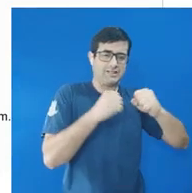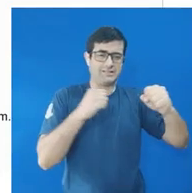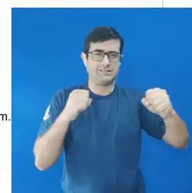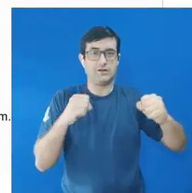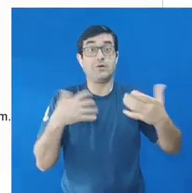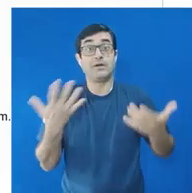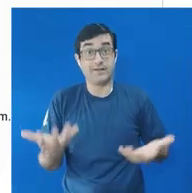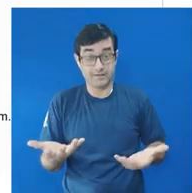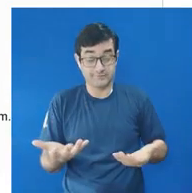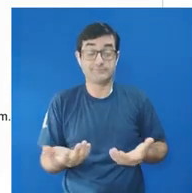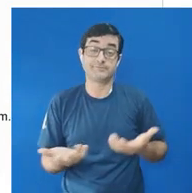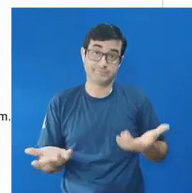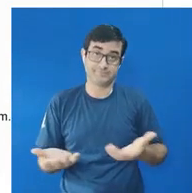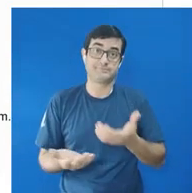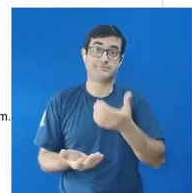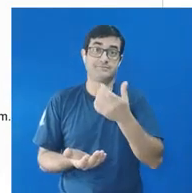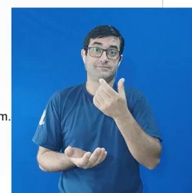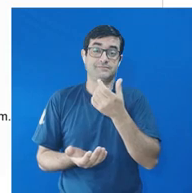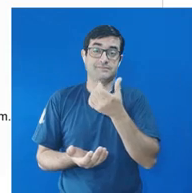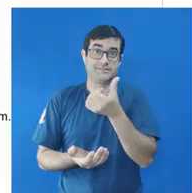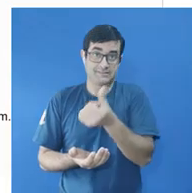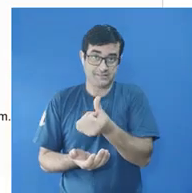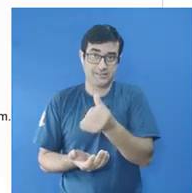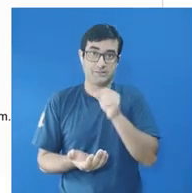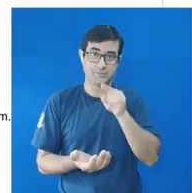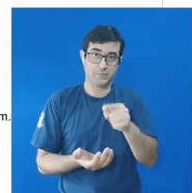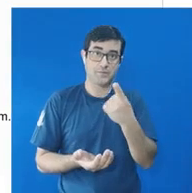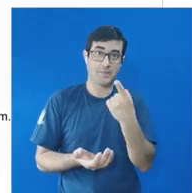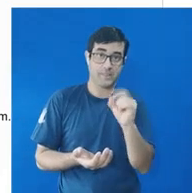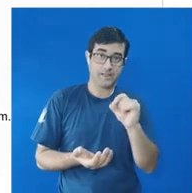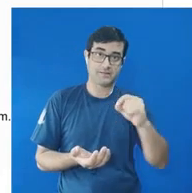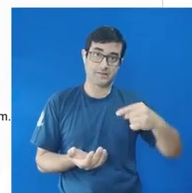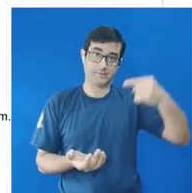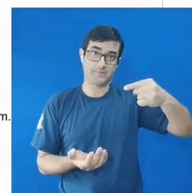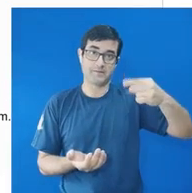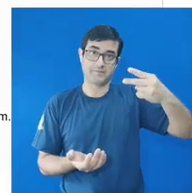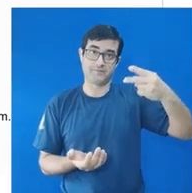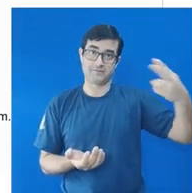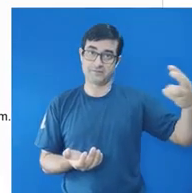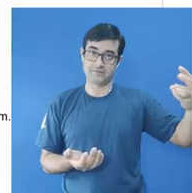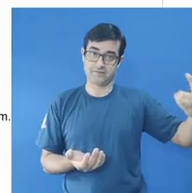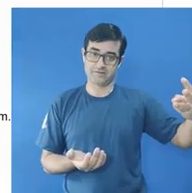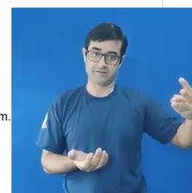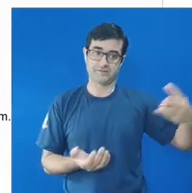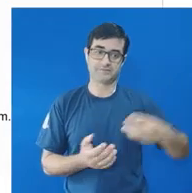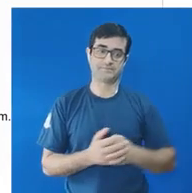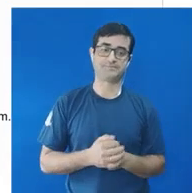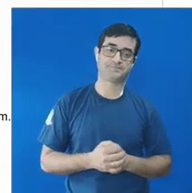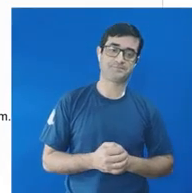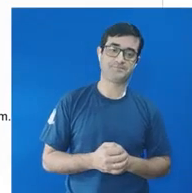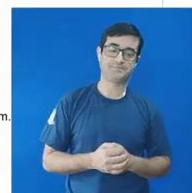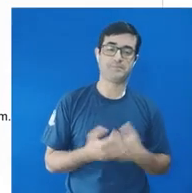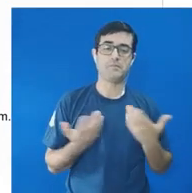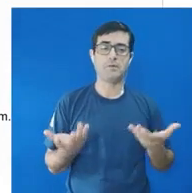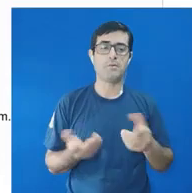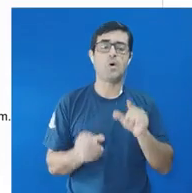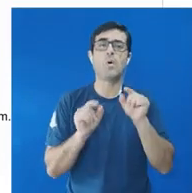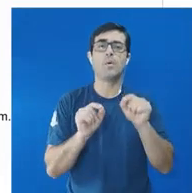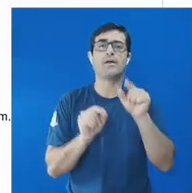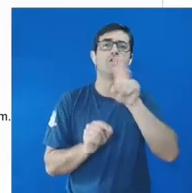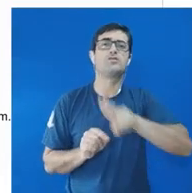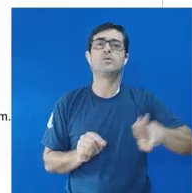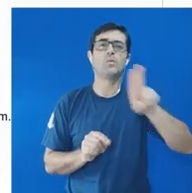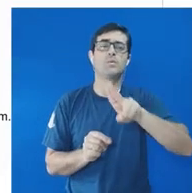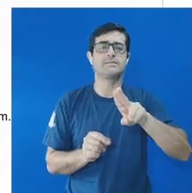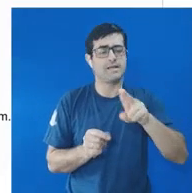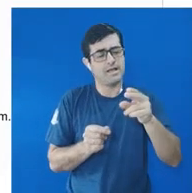10 na 23. Ou seja, quer dizer que essa vírgula vai andar 23 casas. Então vai ficar um número muito grande. Por que a